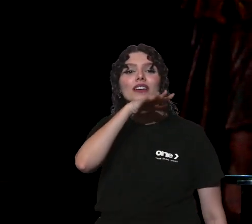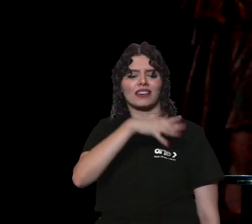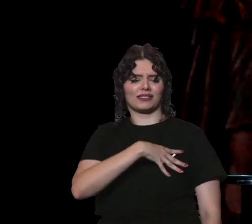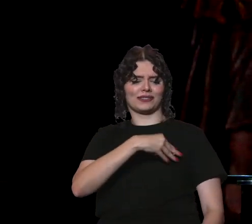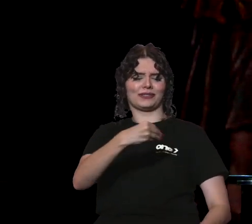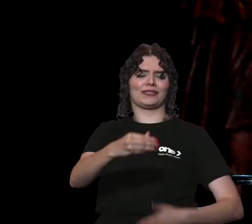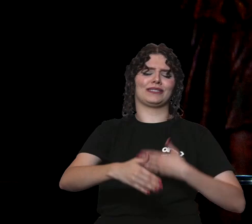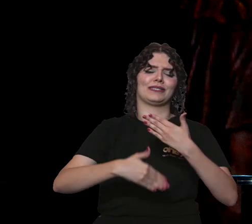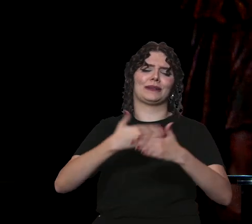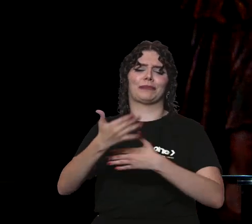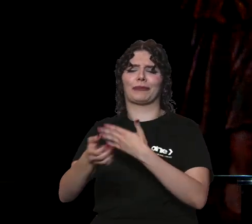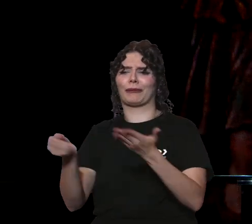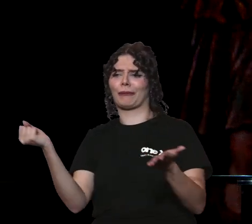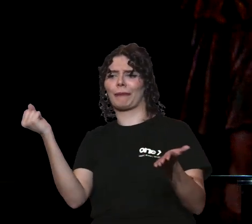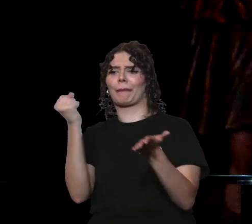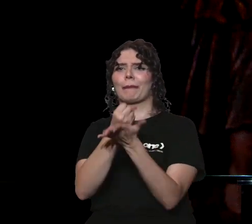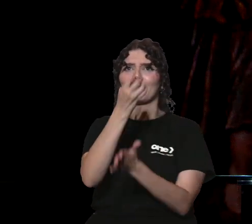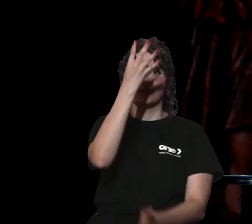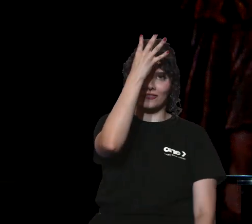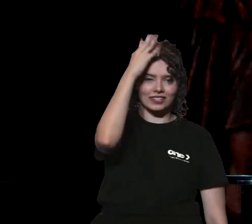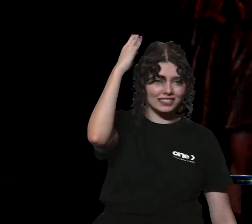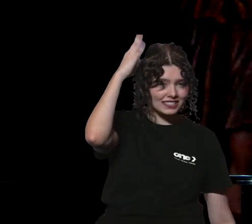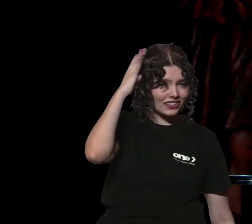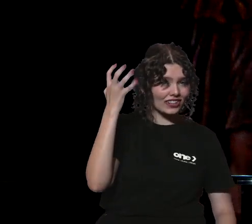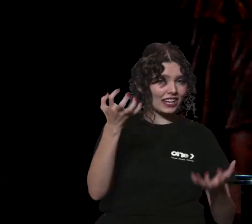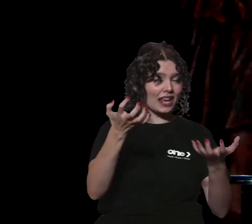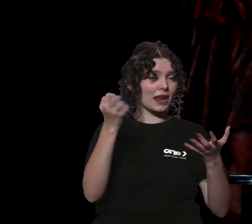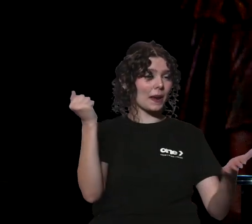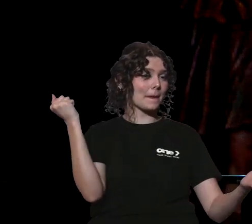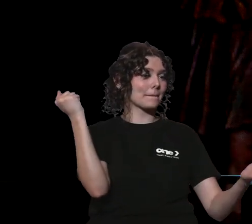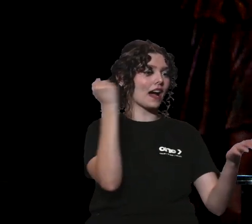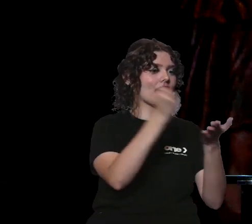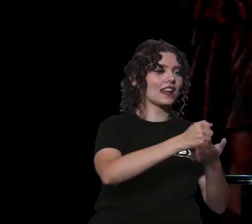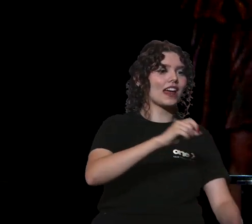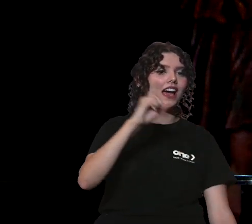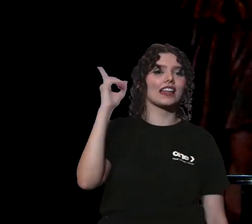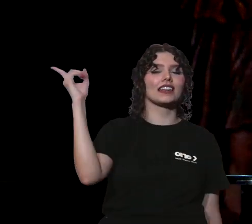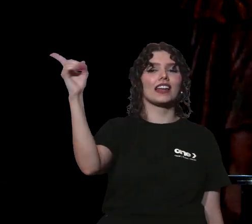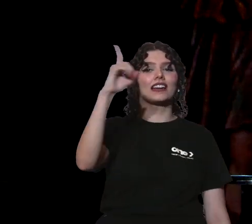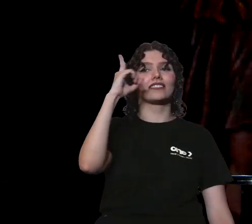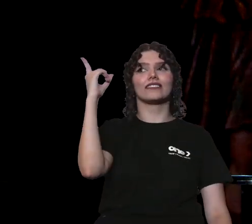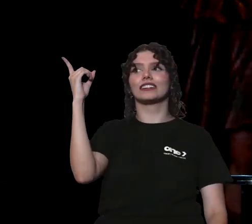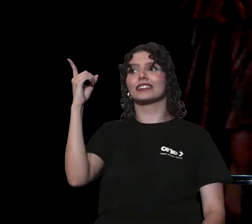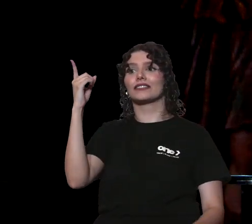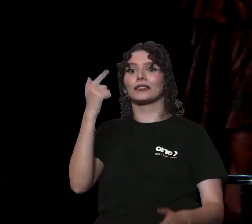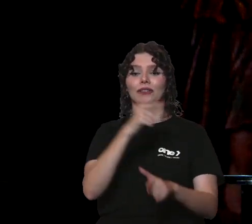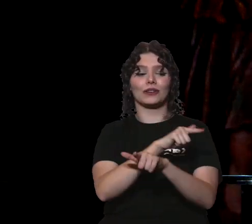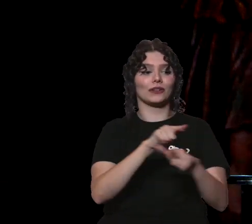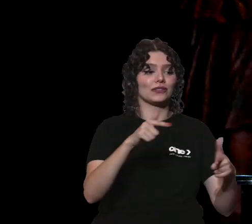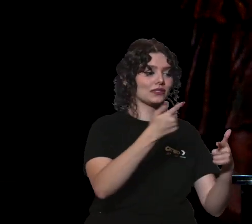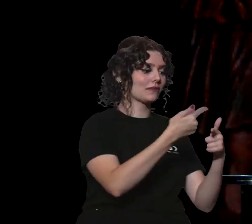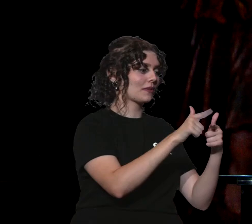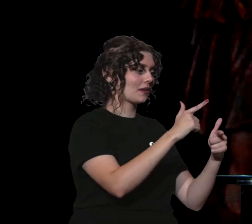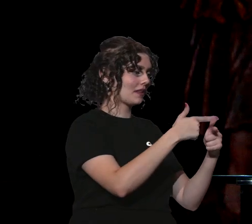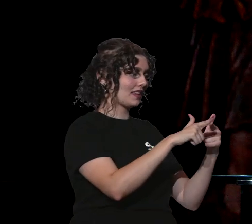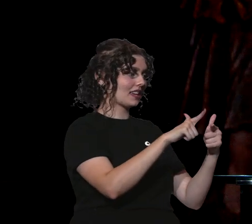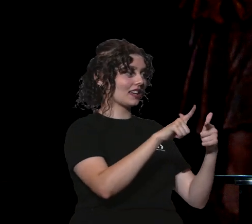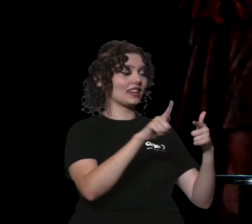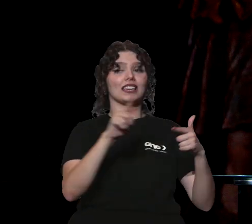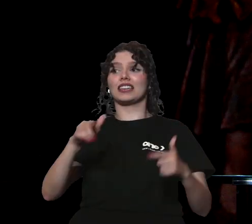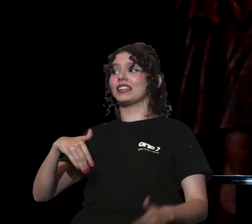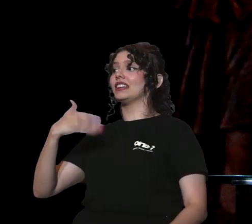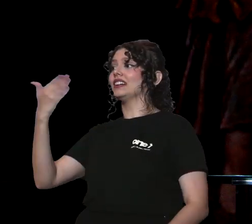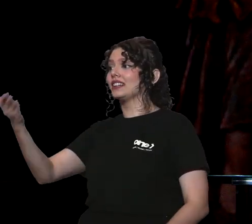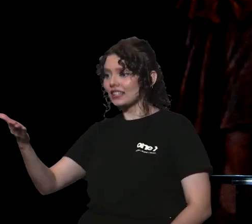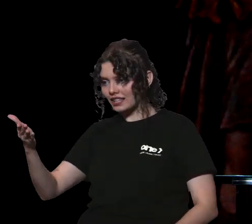matando. Era os filisteus querendo a cabeça dele. Ele era cheio de problema. E quando não tinha problema ao redor dele, ele ia